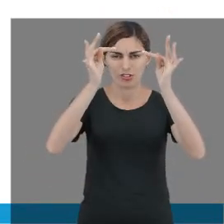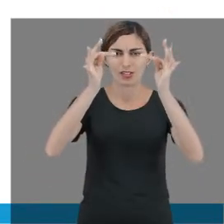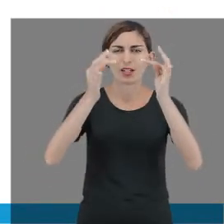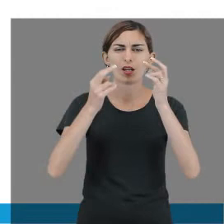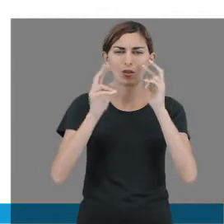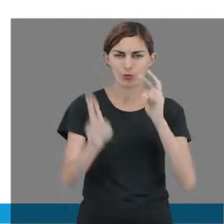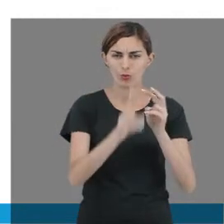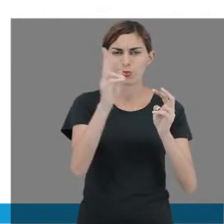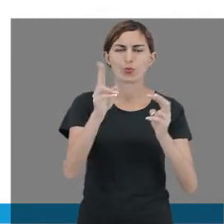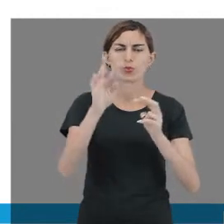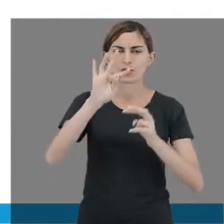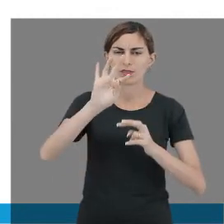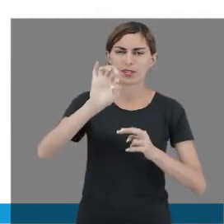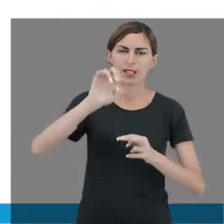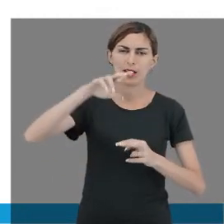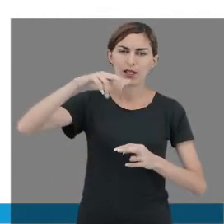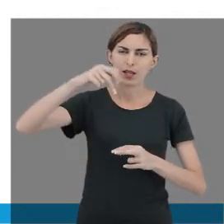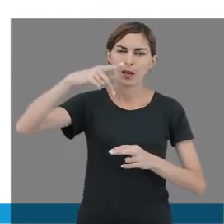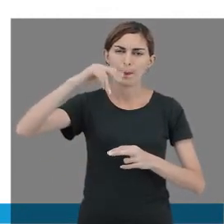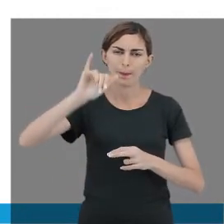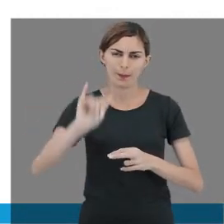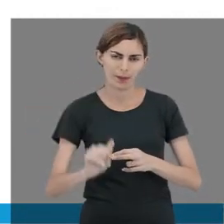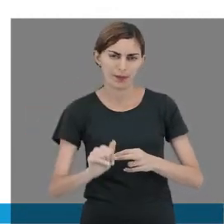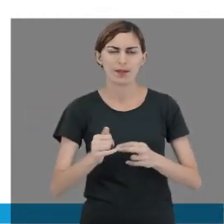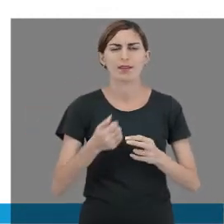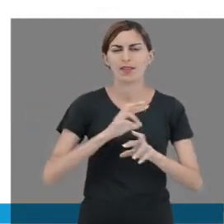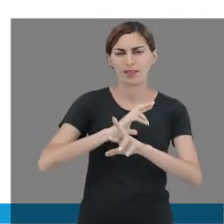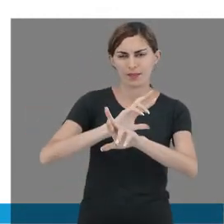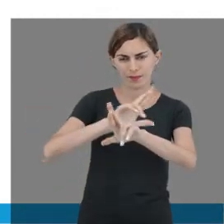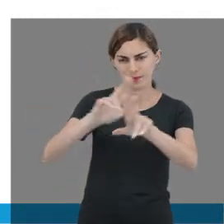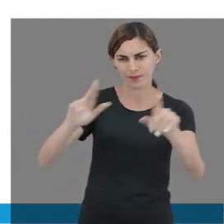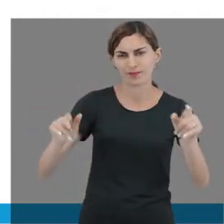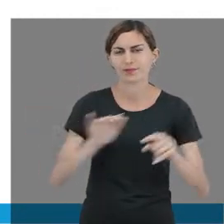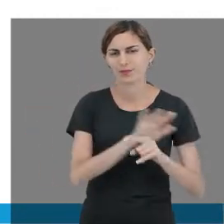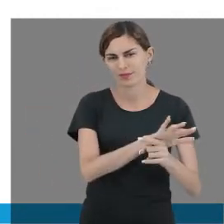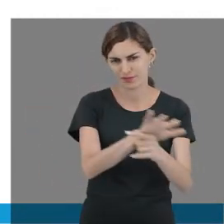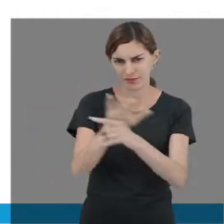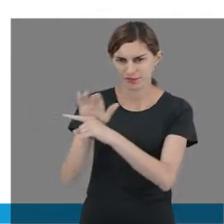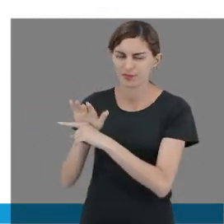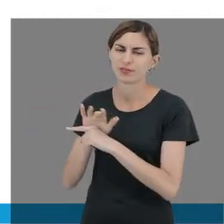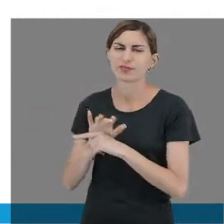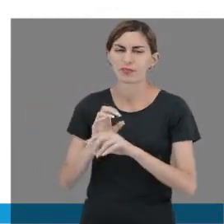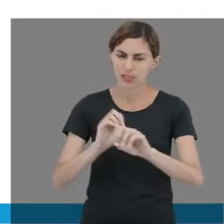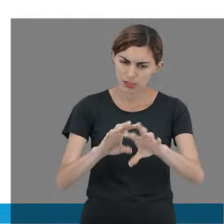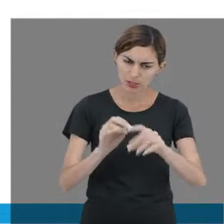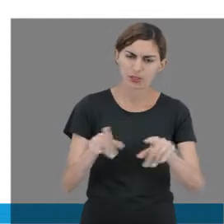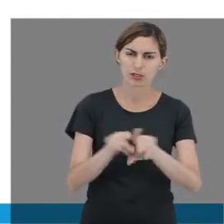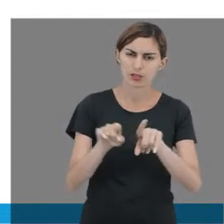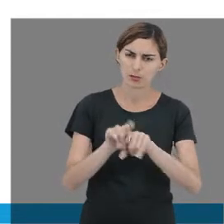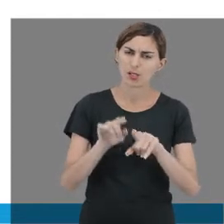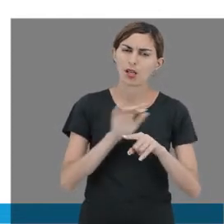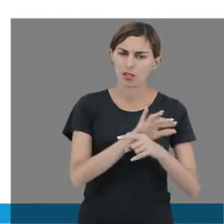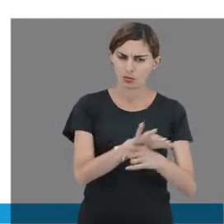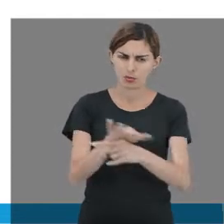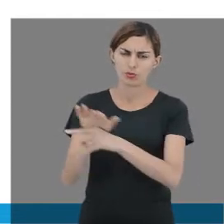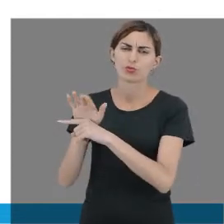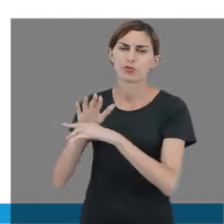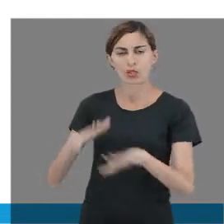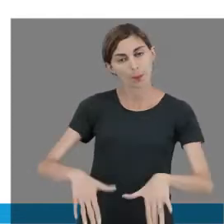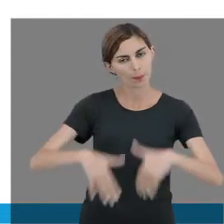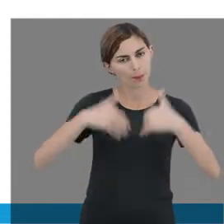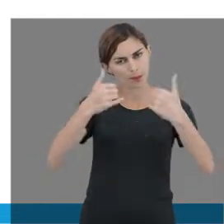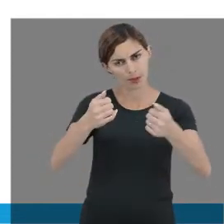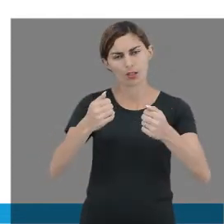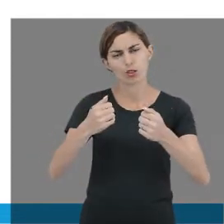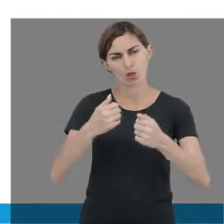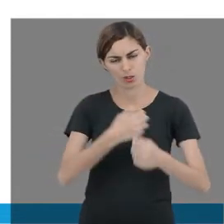da terapia ocupacional, em que hoje tem equipamentos, aí eu botei só duas coisas bem simples, mas a gente tem equipamentos que podem realmente melhorar muito a